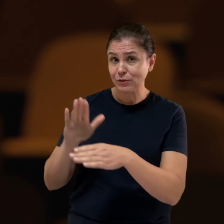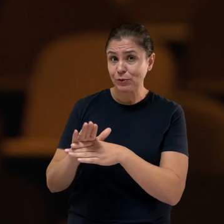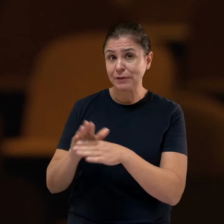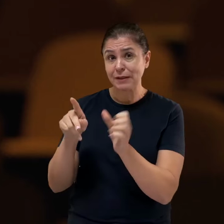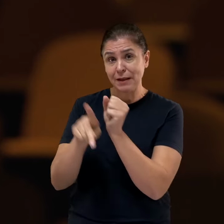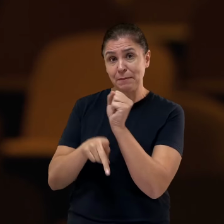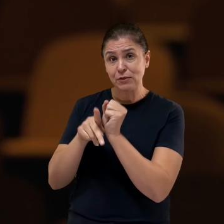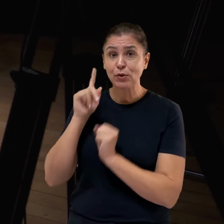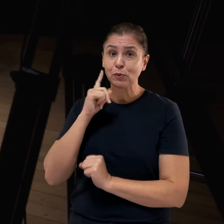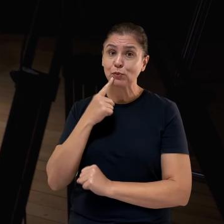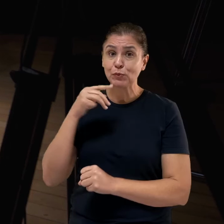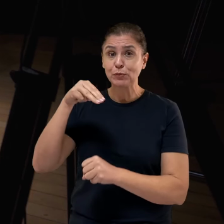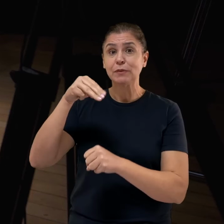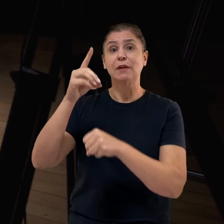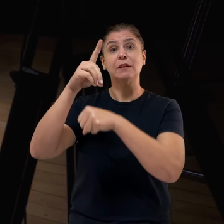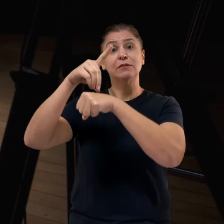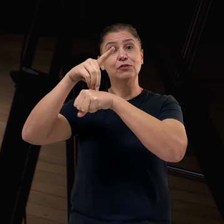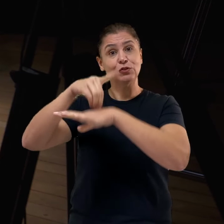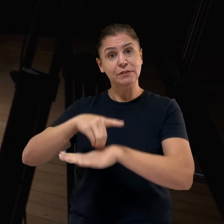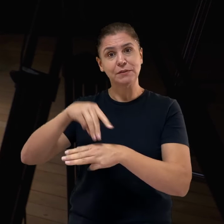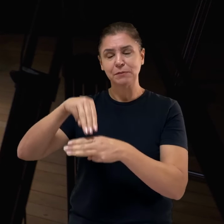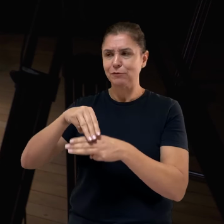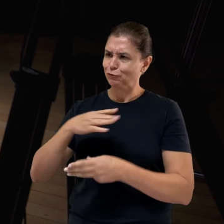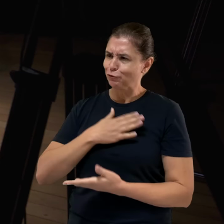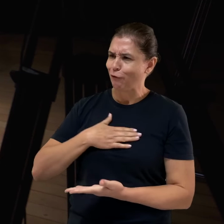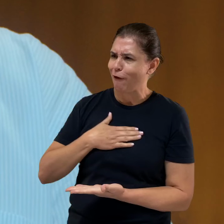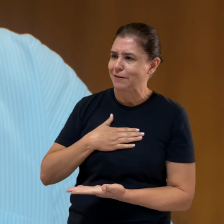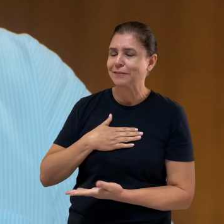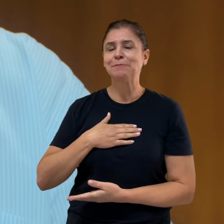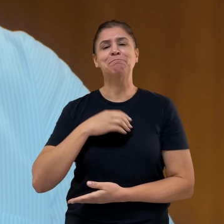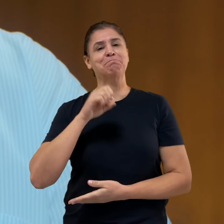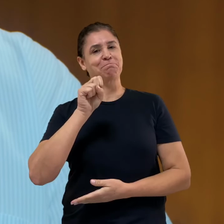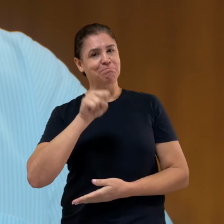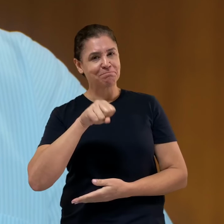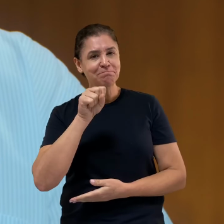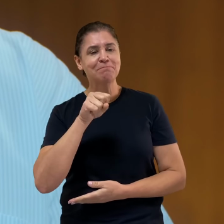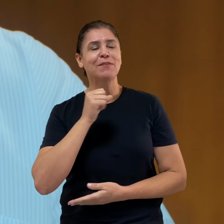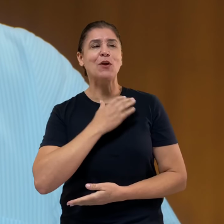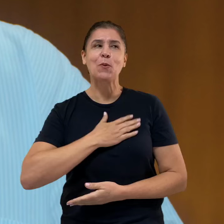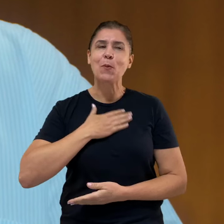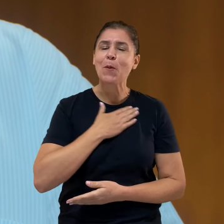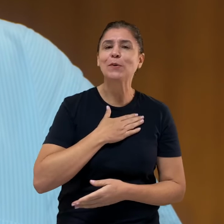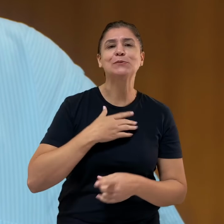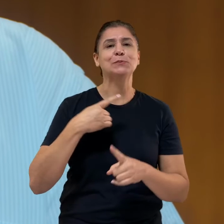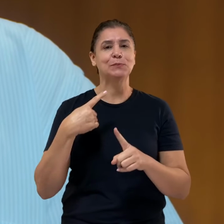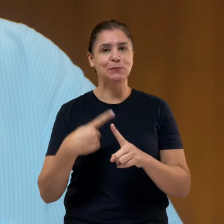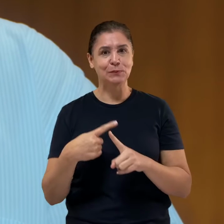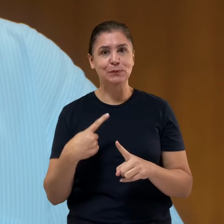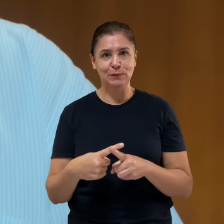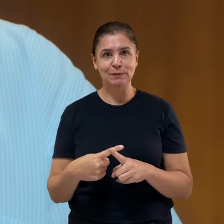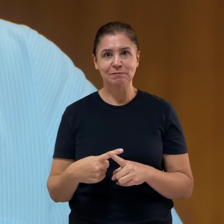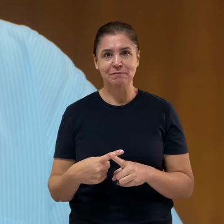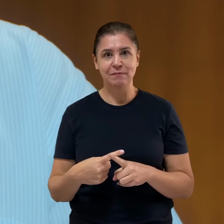Surdo na Arquidiocese de Maringá. Sim. Gosta desse serviço? Gosto. Gosto porque